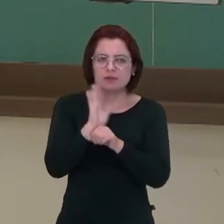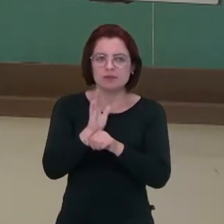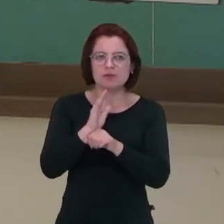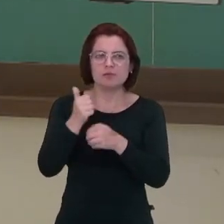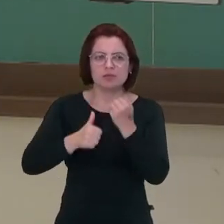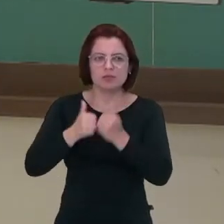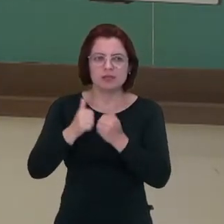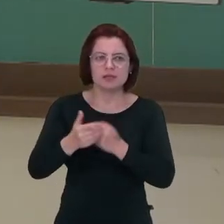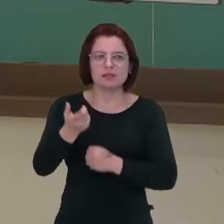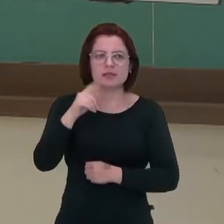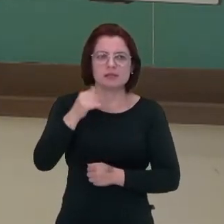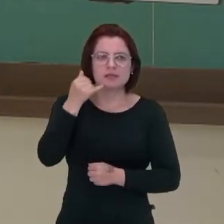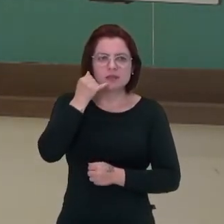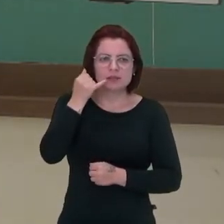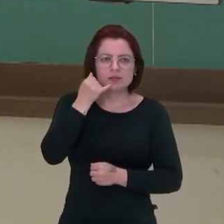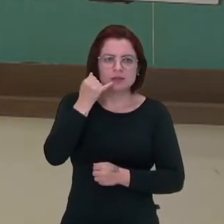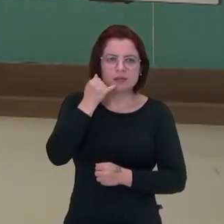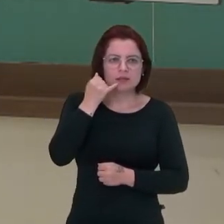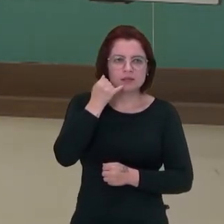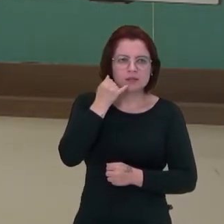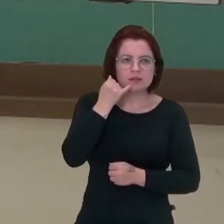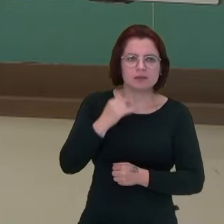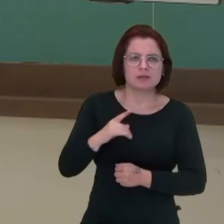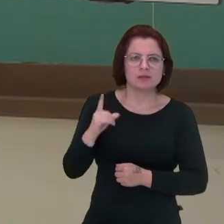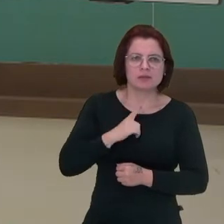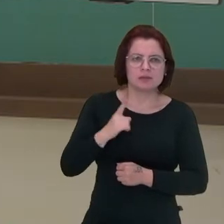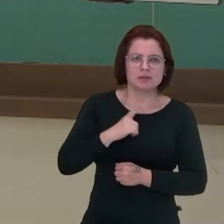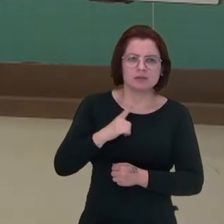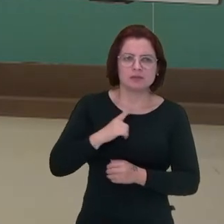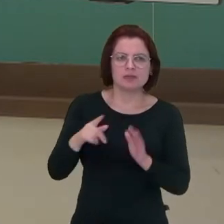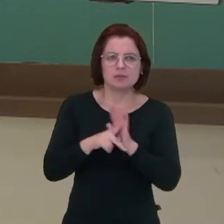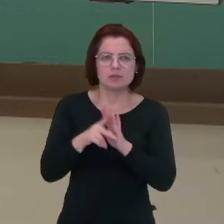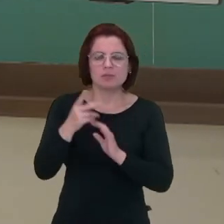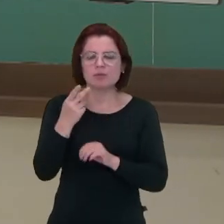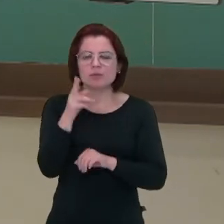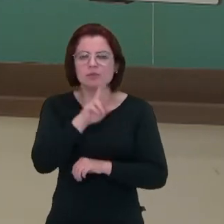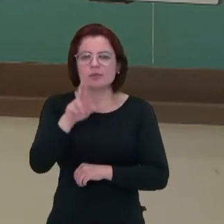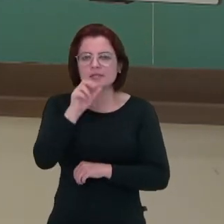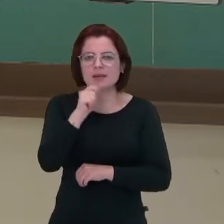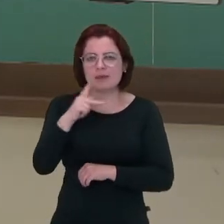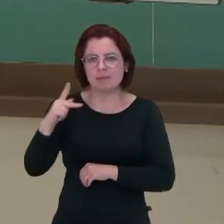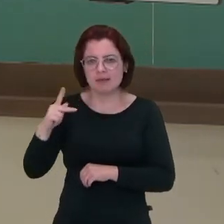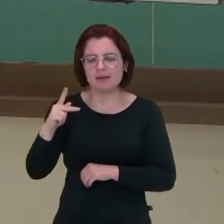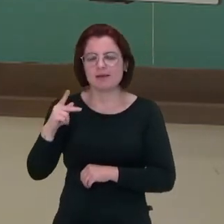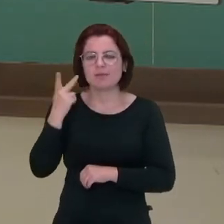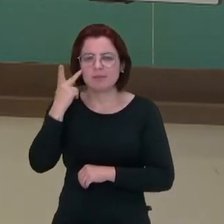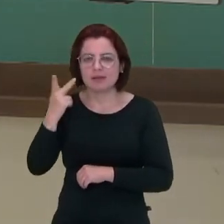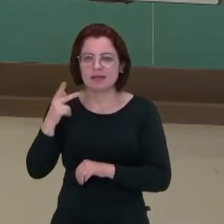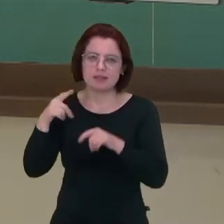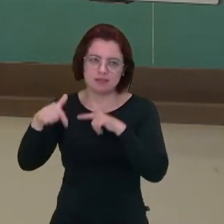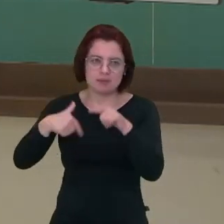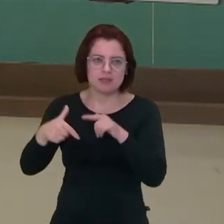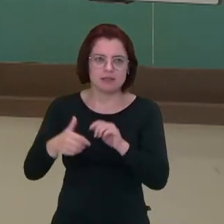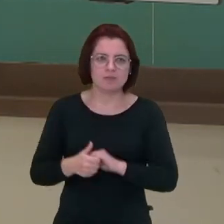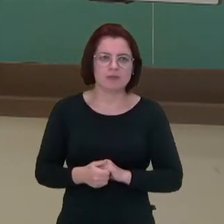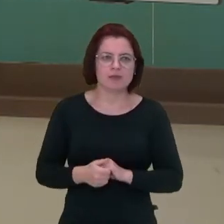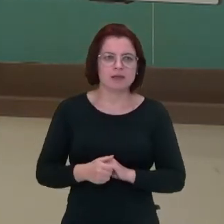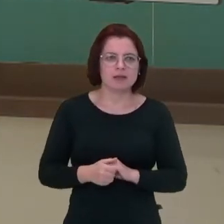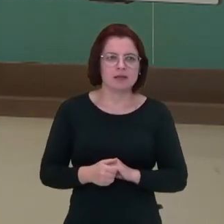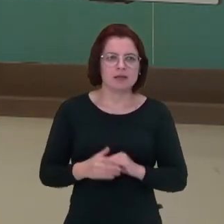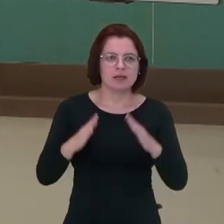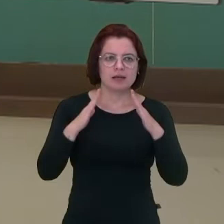do aplicativo. A casa própria. Além da moradia, ela subloca um dos quartos